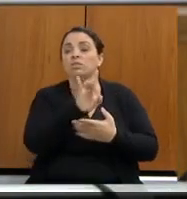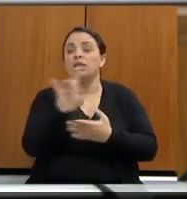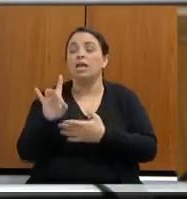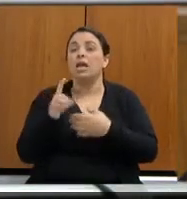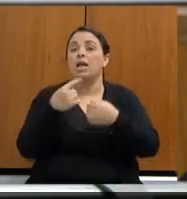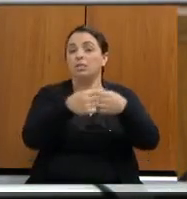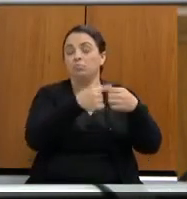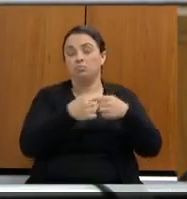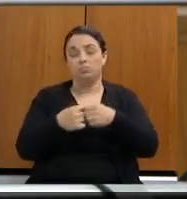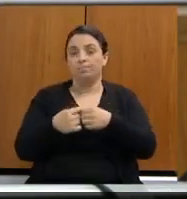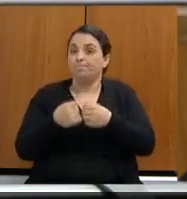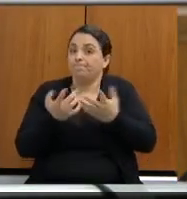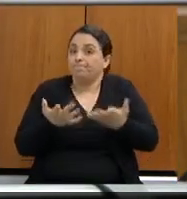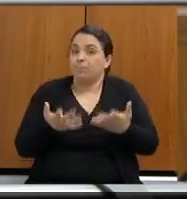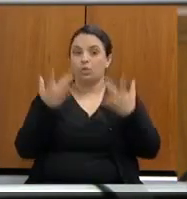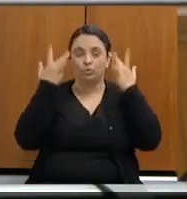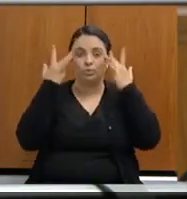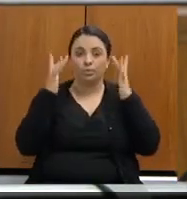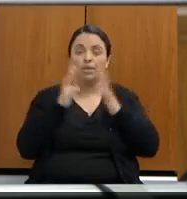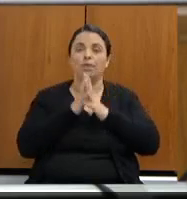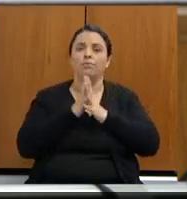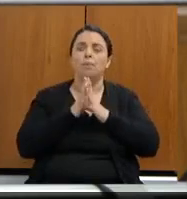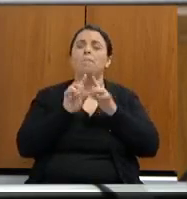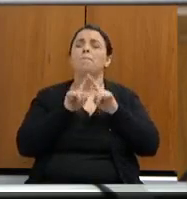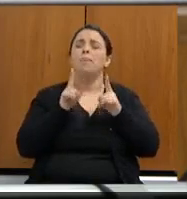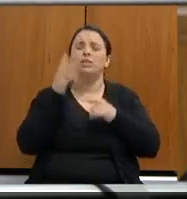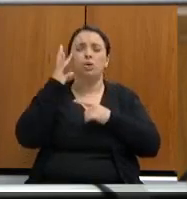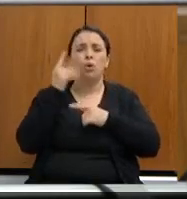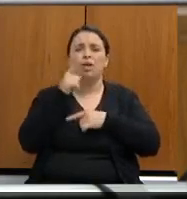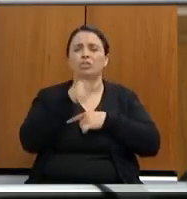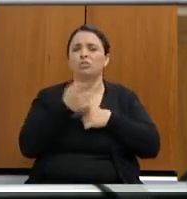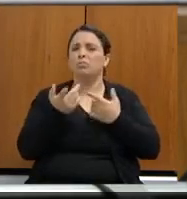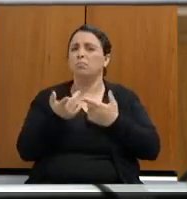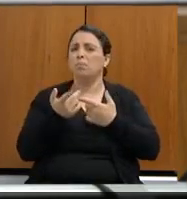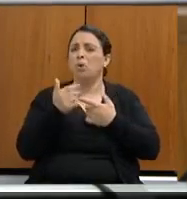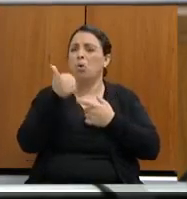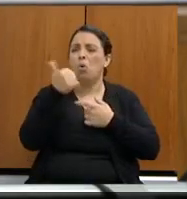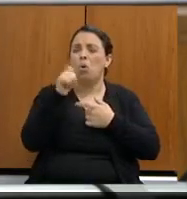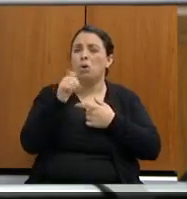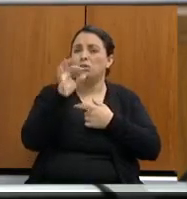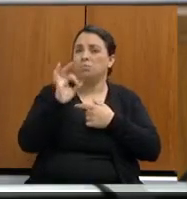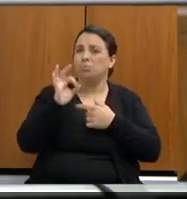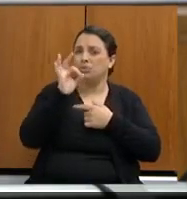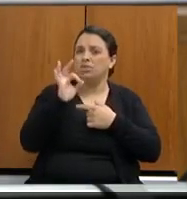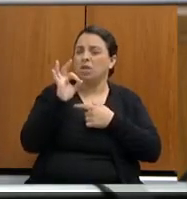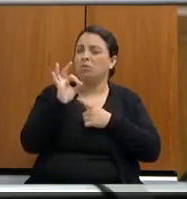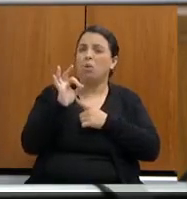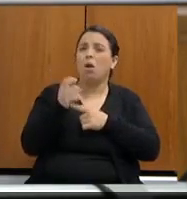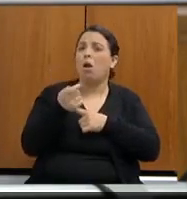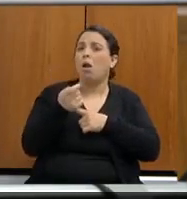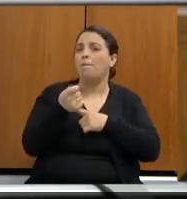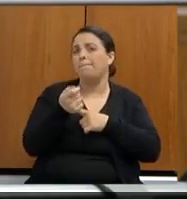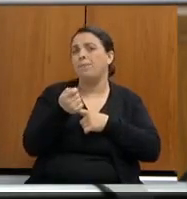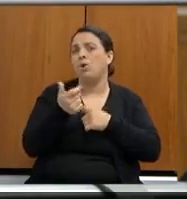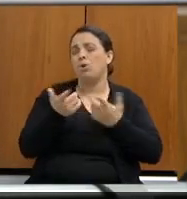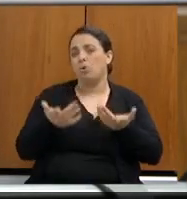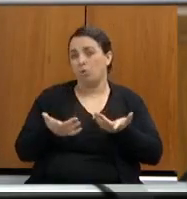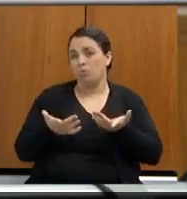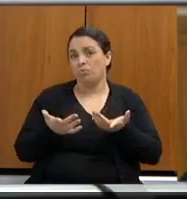diante disso eu considero o número ainda pequeno onze por cento dos 853 municípios